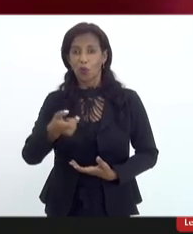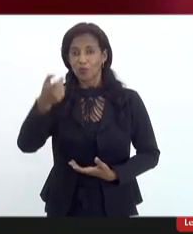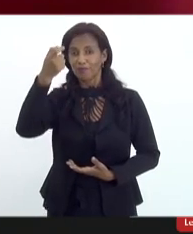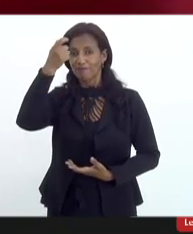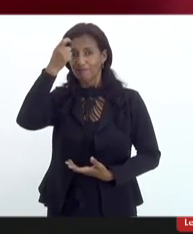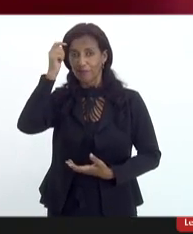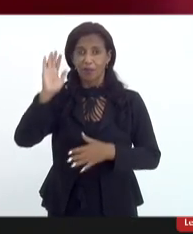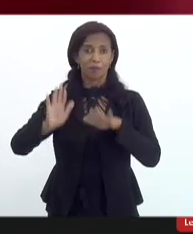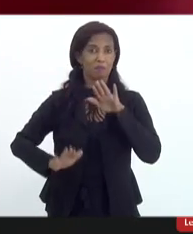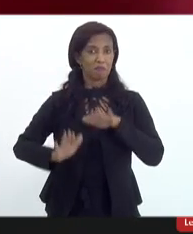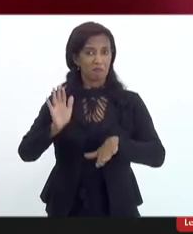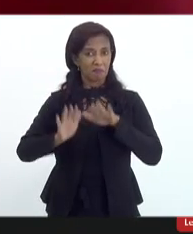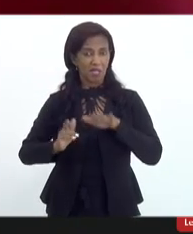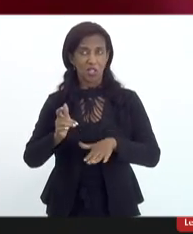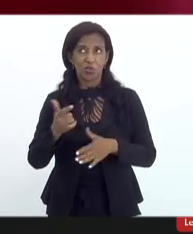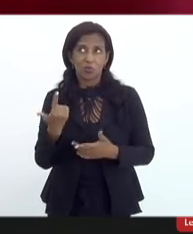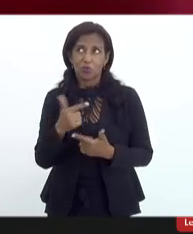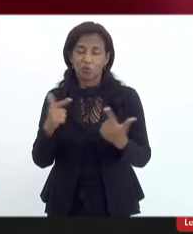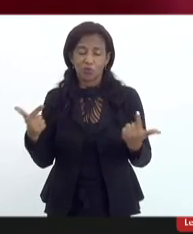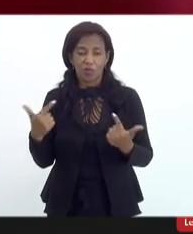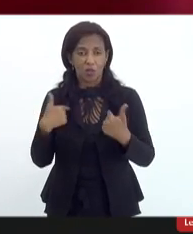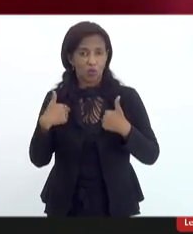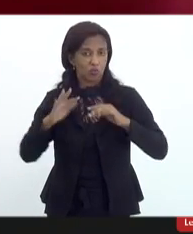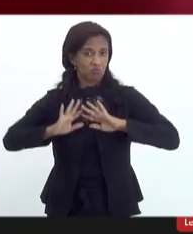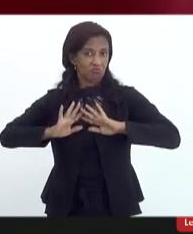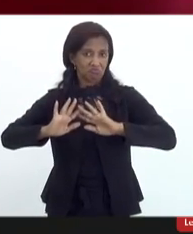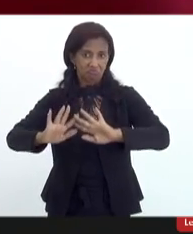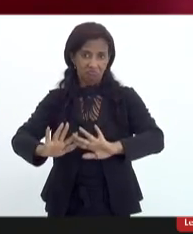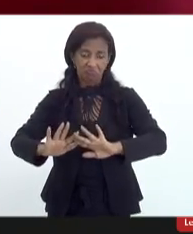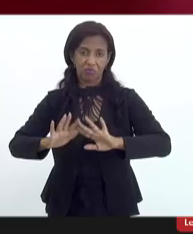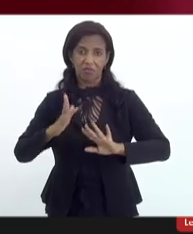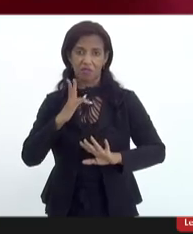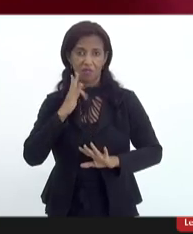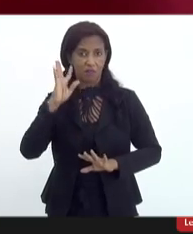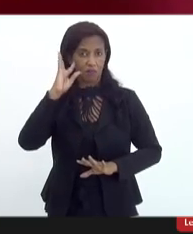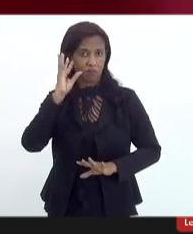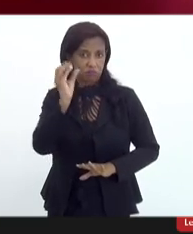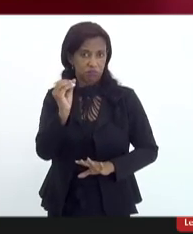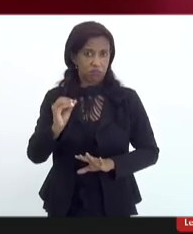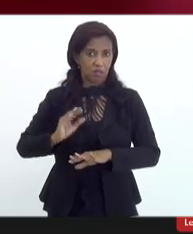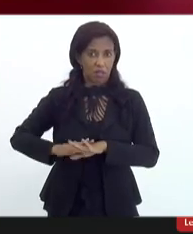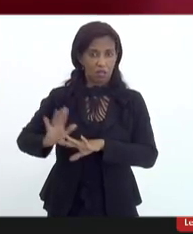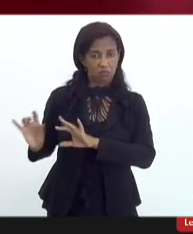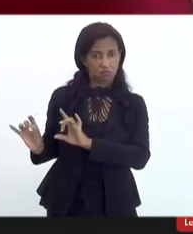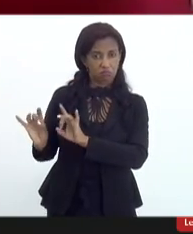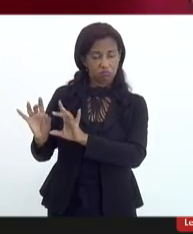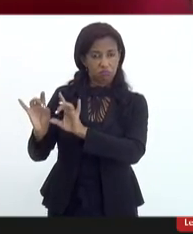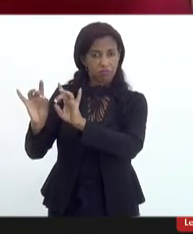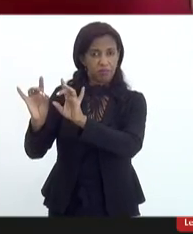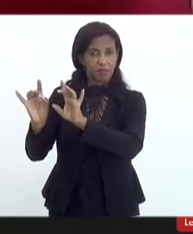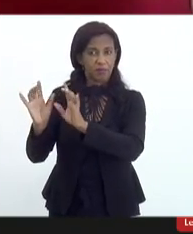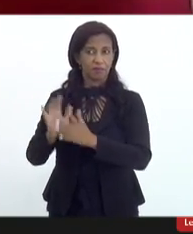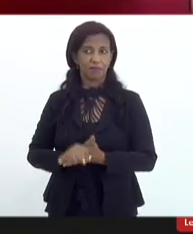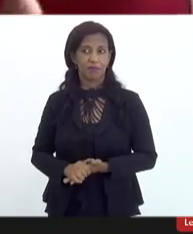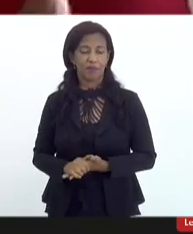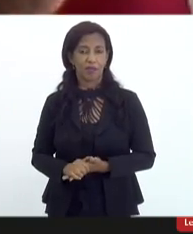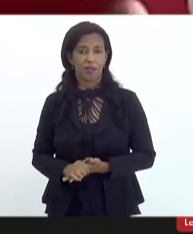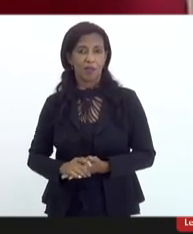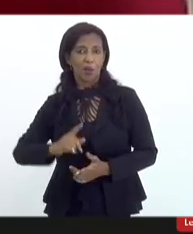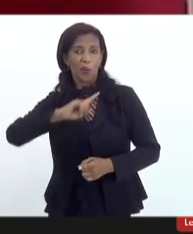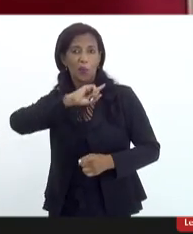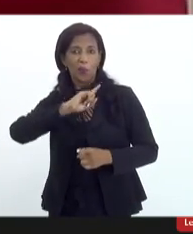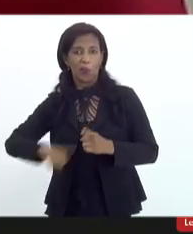ainda que essa não tivesse sido, longe de mim dizer que foi uma decisão específica para